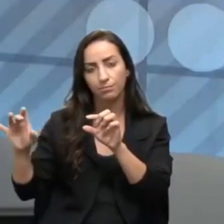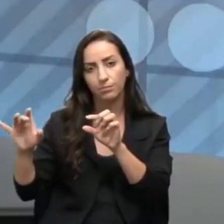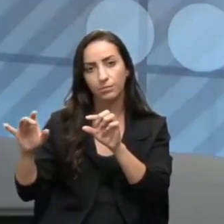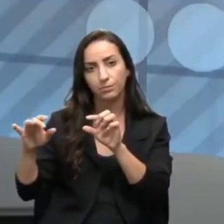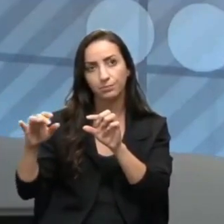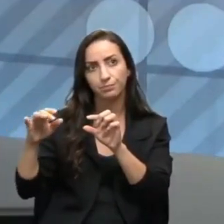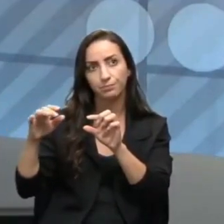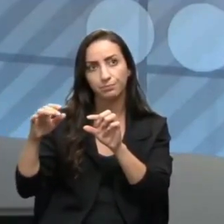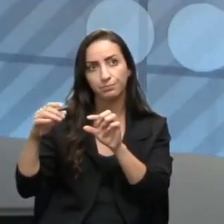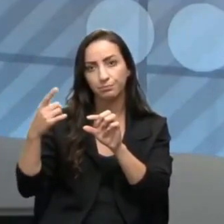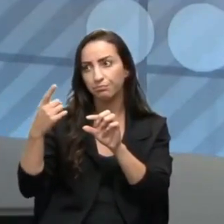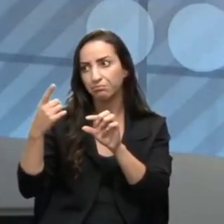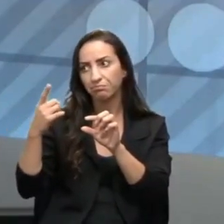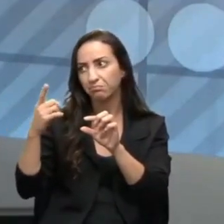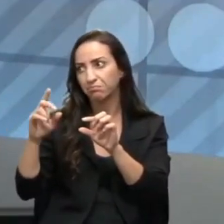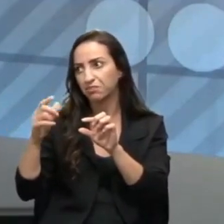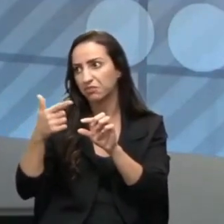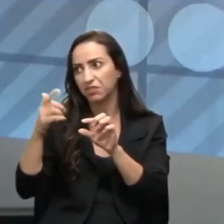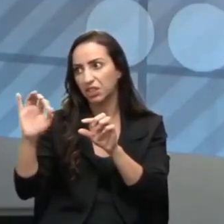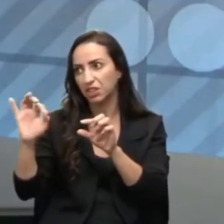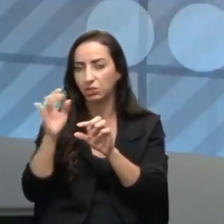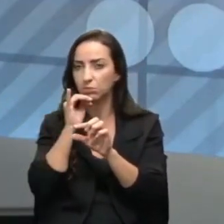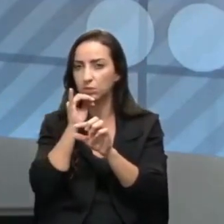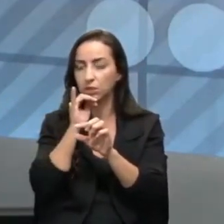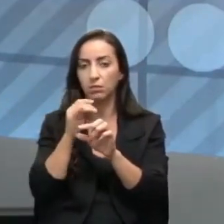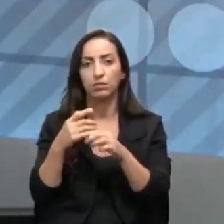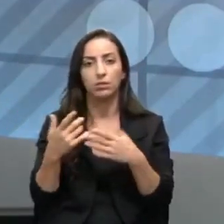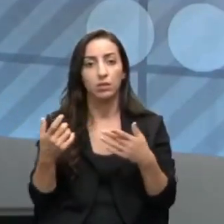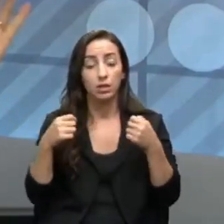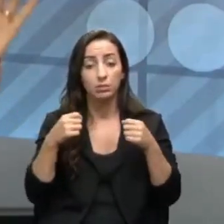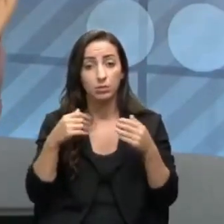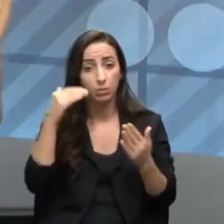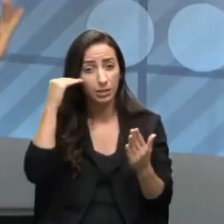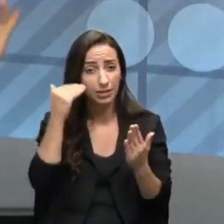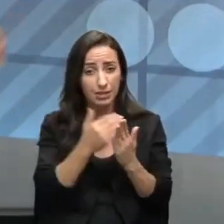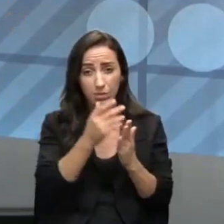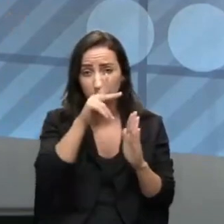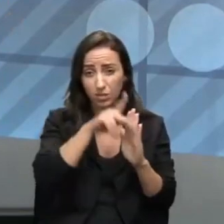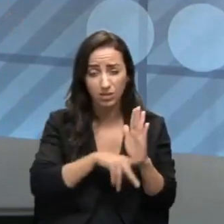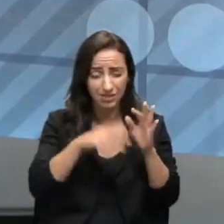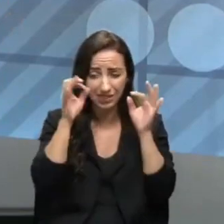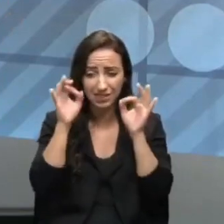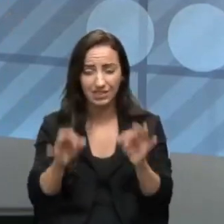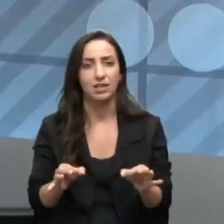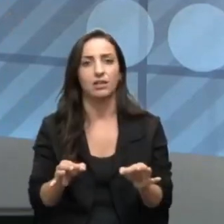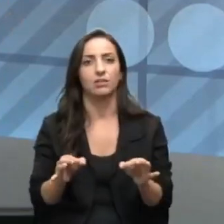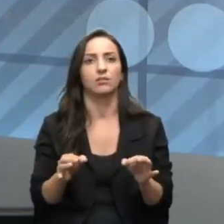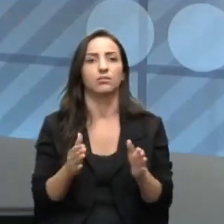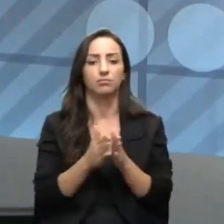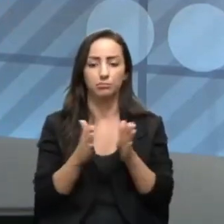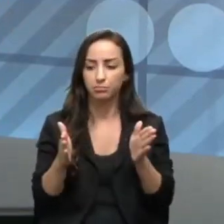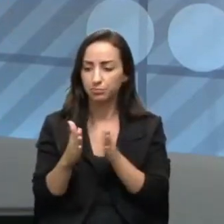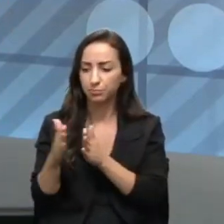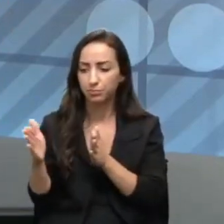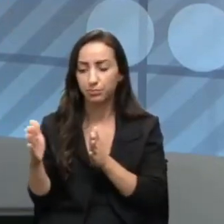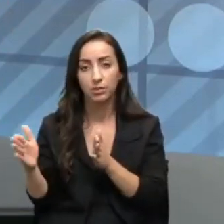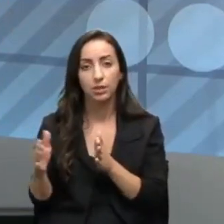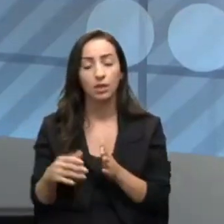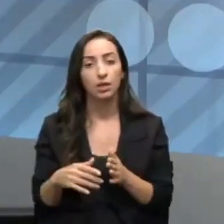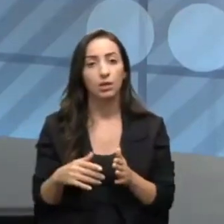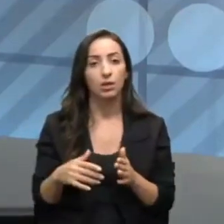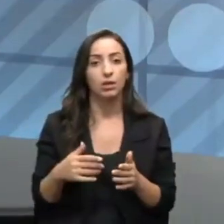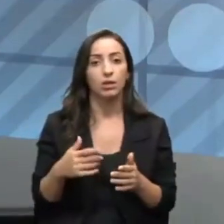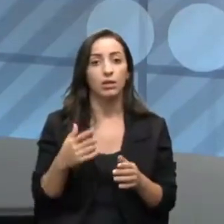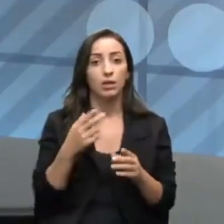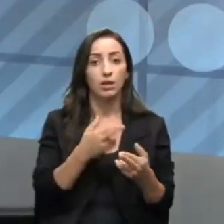começa a aumentar, está a cada 20. Ele tem que seguir o projeto à risca. nesses espaçamentos. E o trabalho do